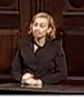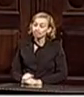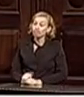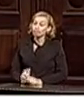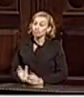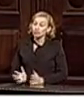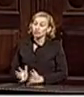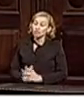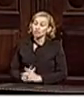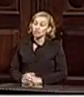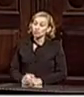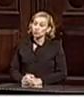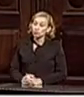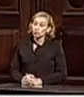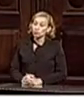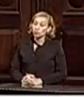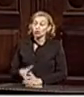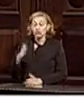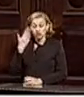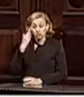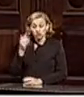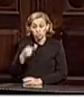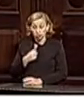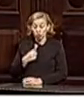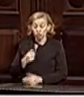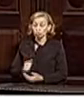Entendi eu que o